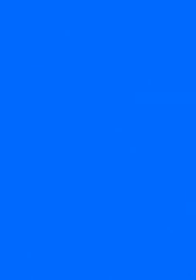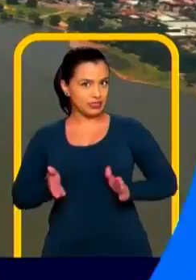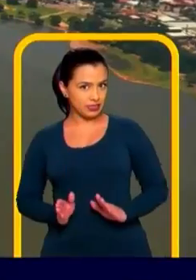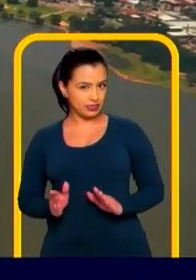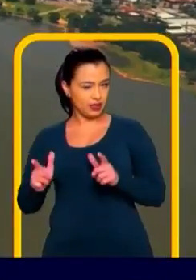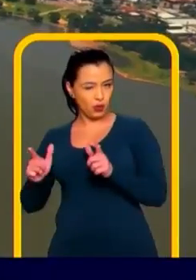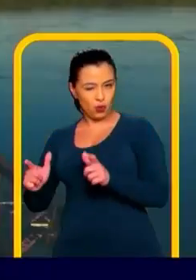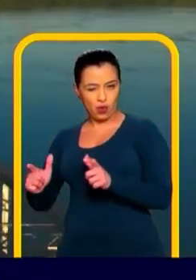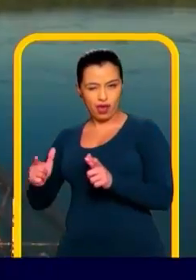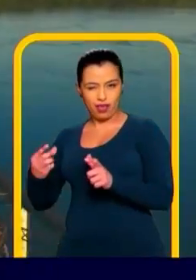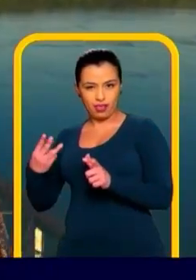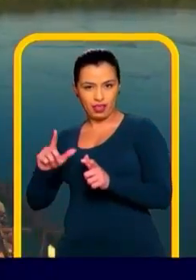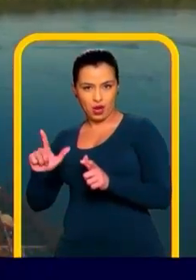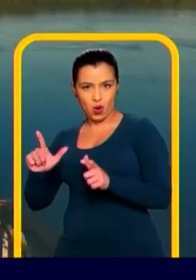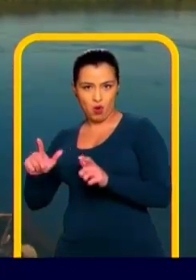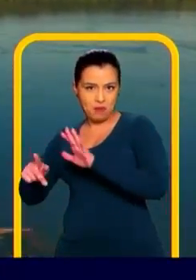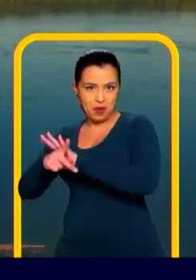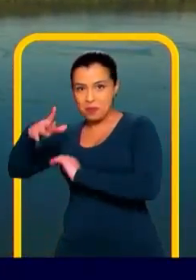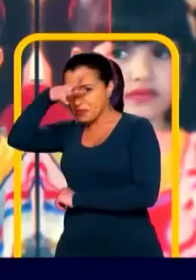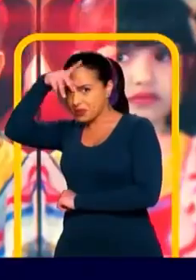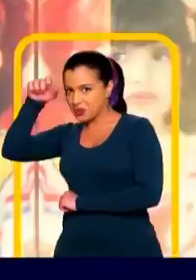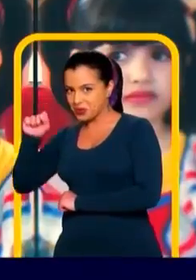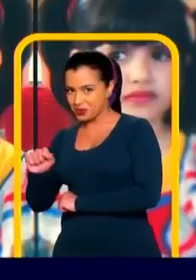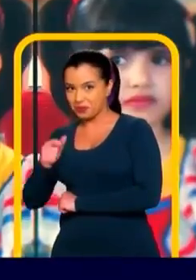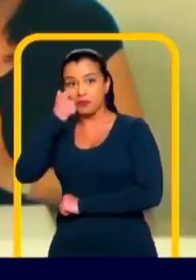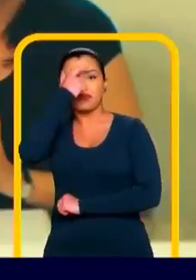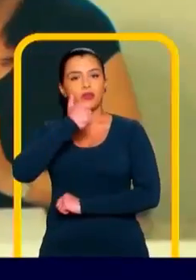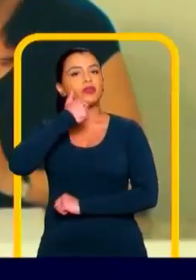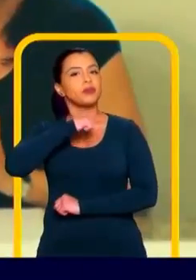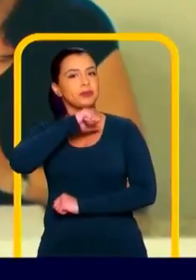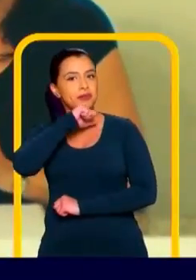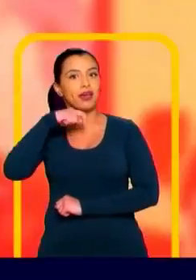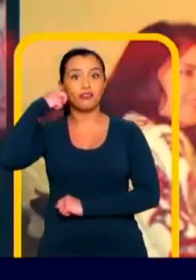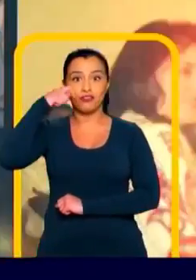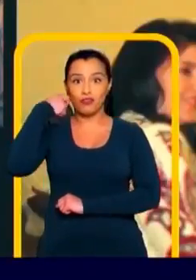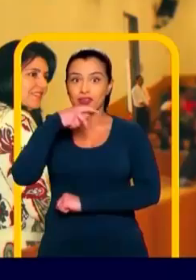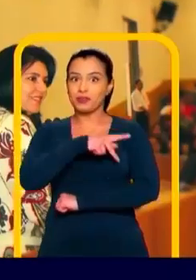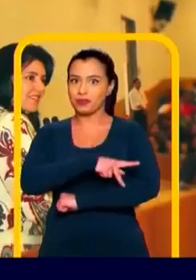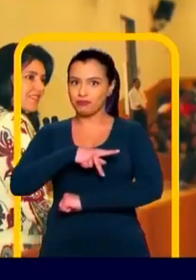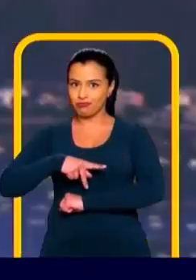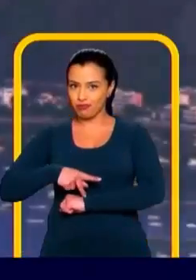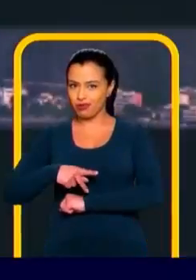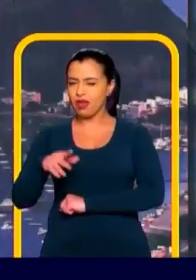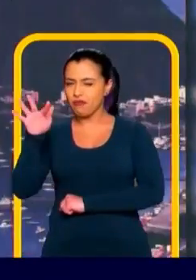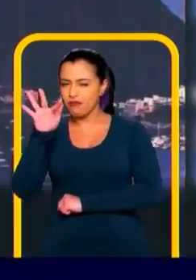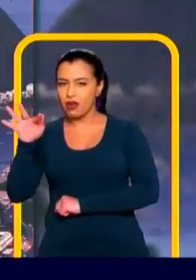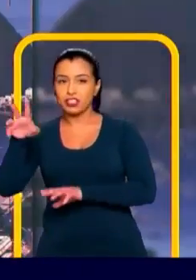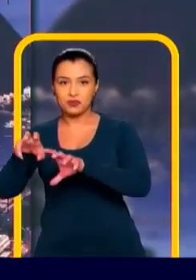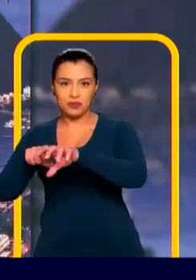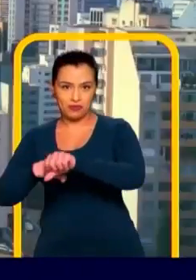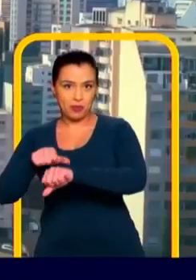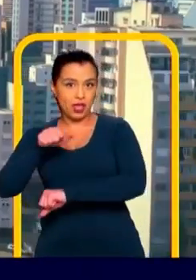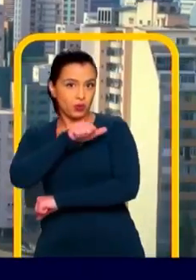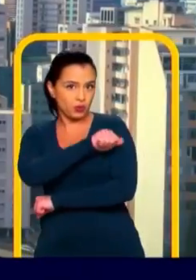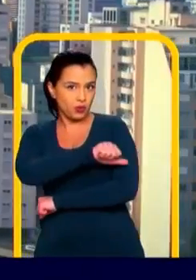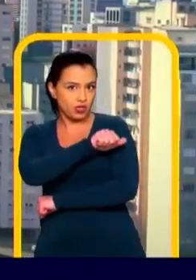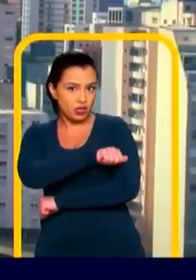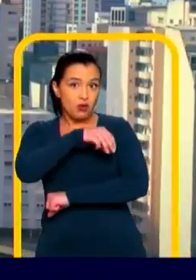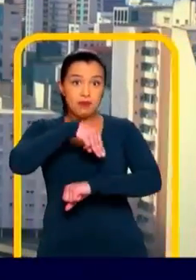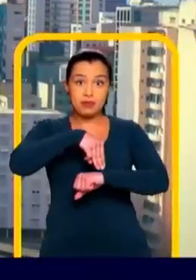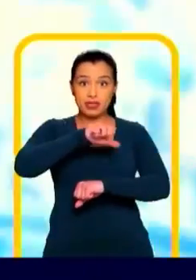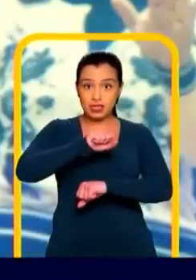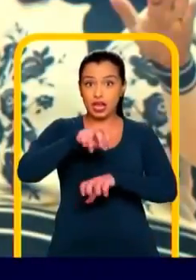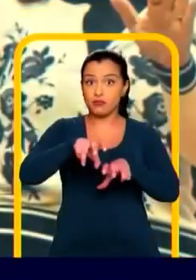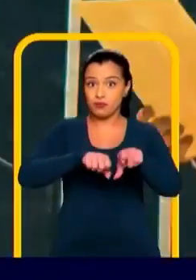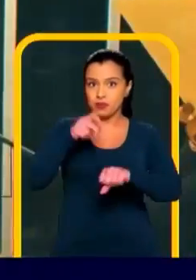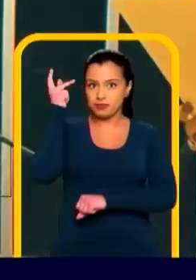Eu nasci em Três Lagoas, no Mato Grosso do Sul. Sou mãe, advogada, professora, fiz faculdade no Rio e mestrado em São